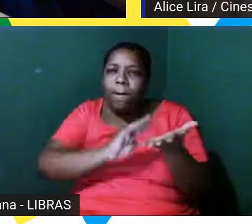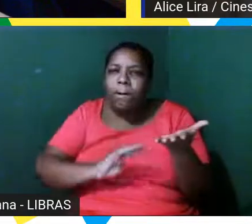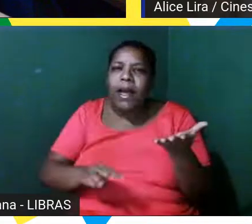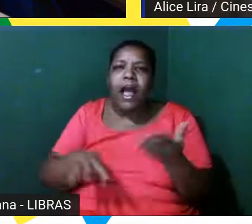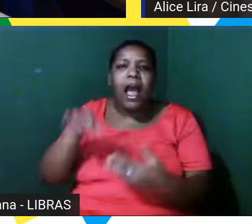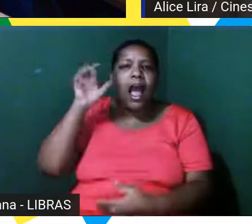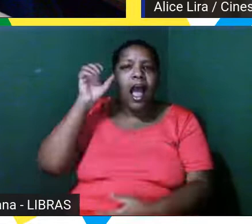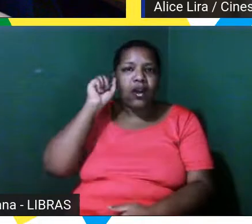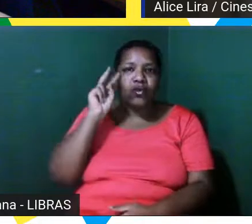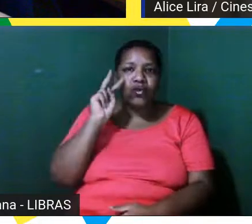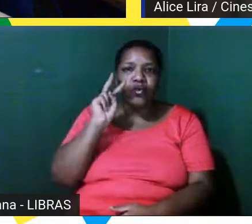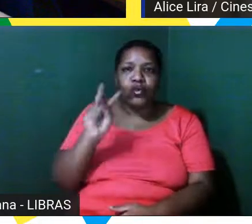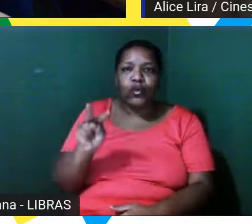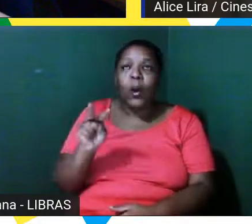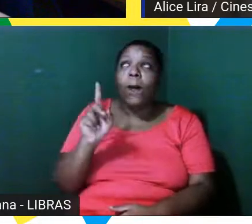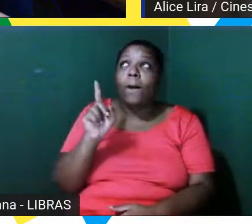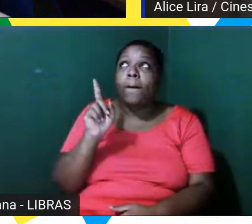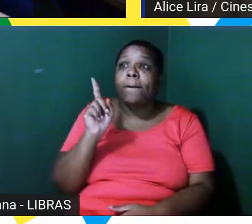e